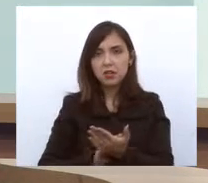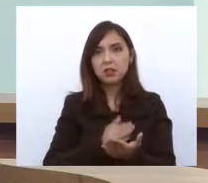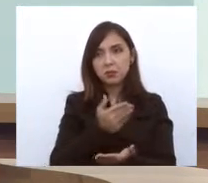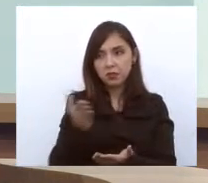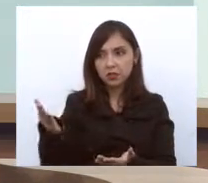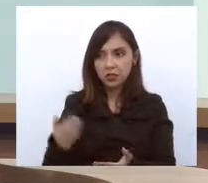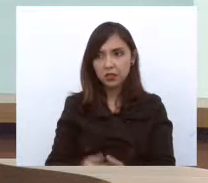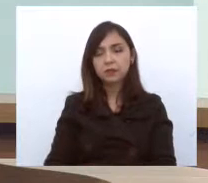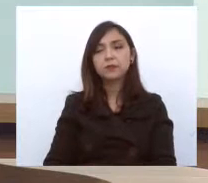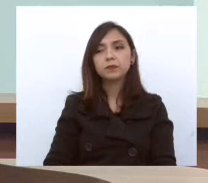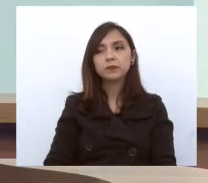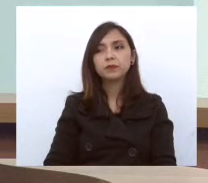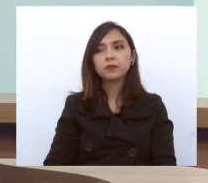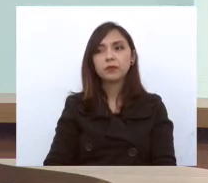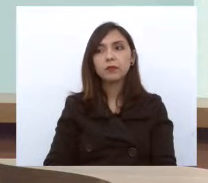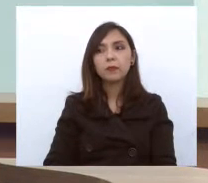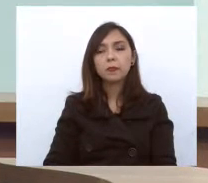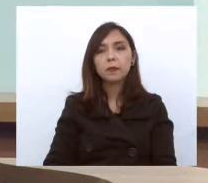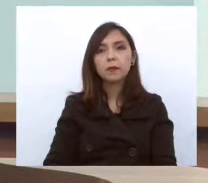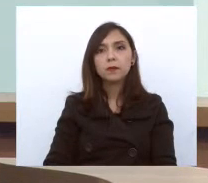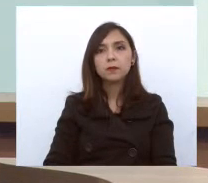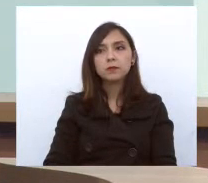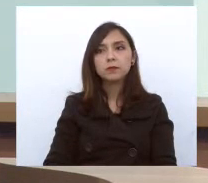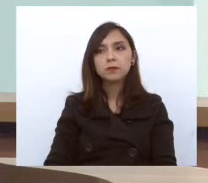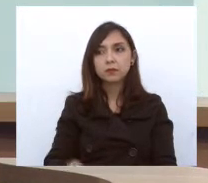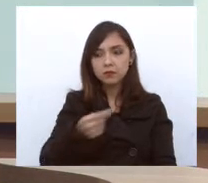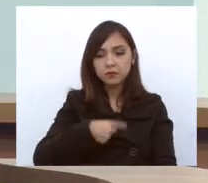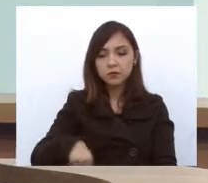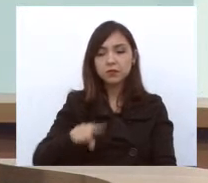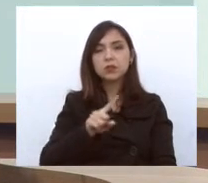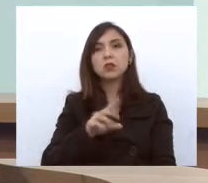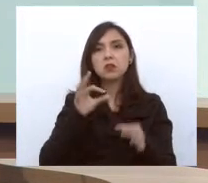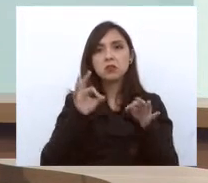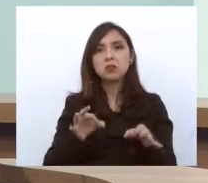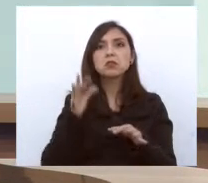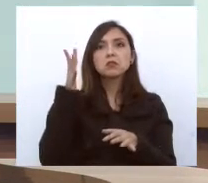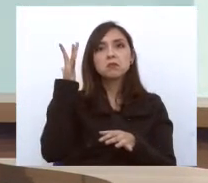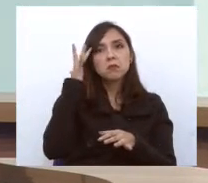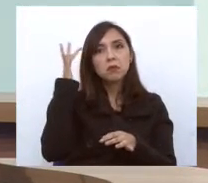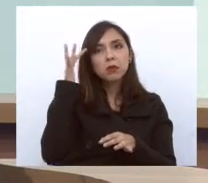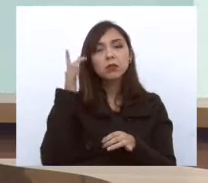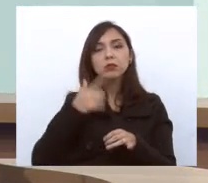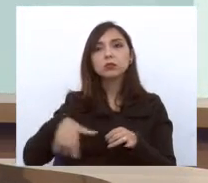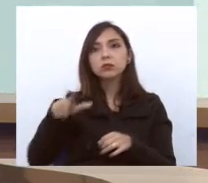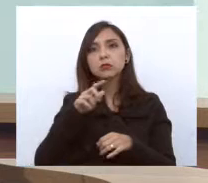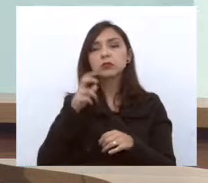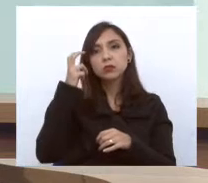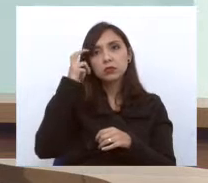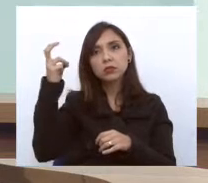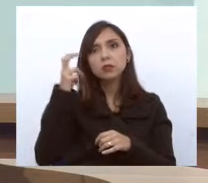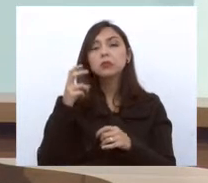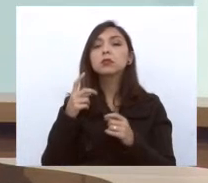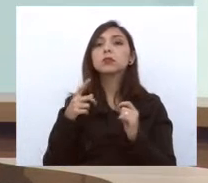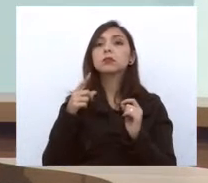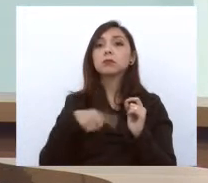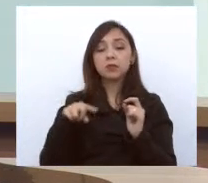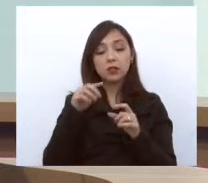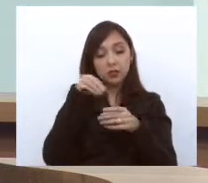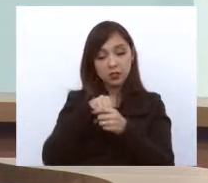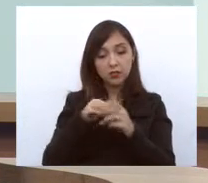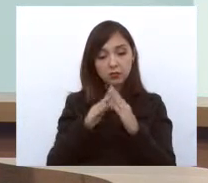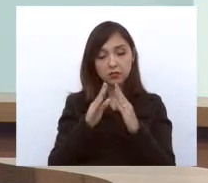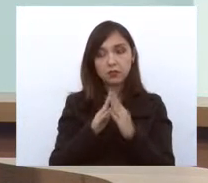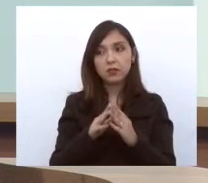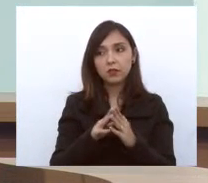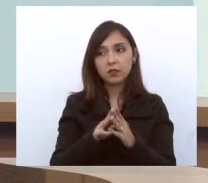Vossa Excelência, o líder do governo. Mas que nós tenhamos sabedoria nos projetos que vier para dentro da nossa casa.